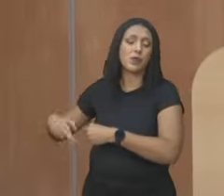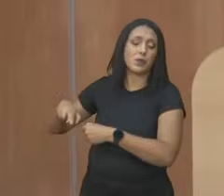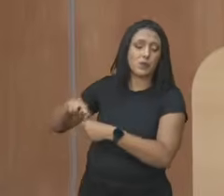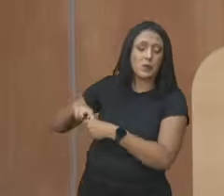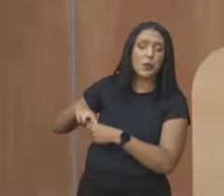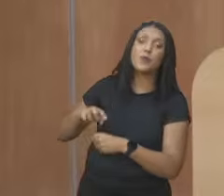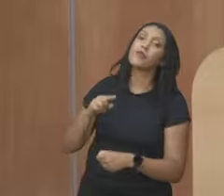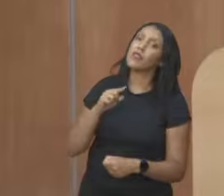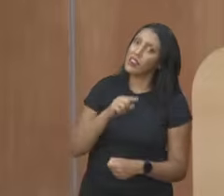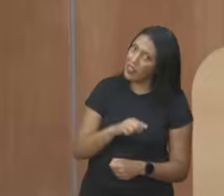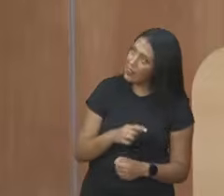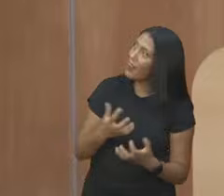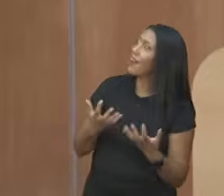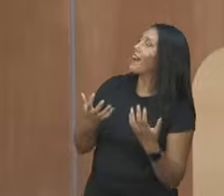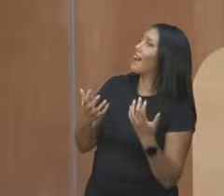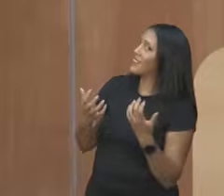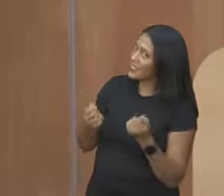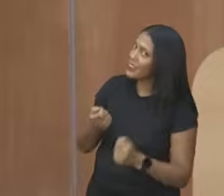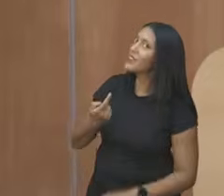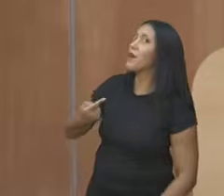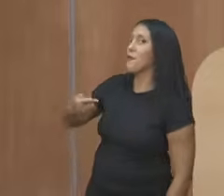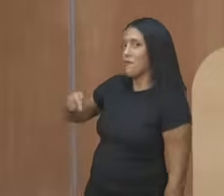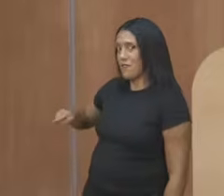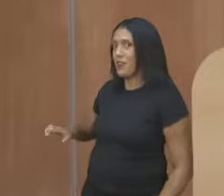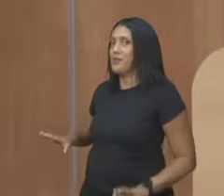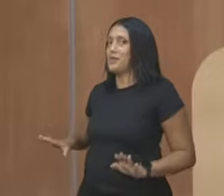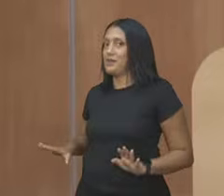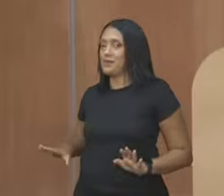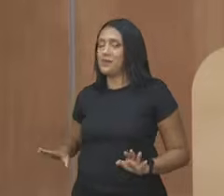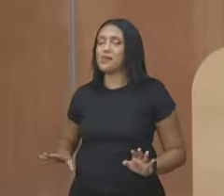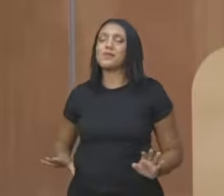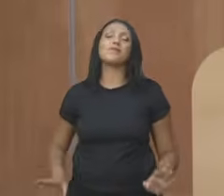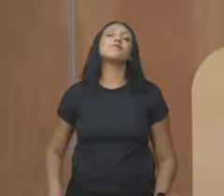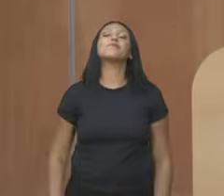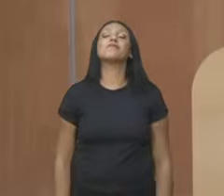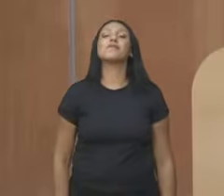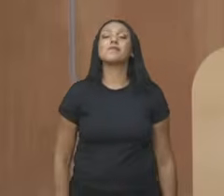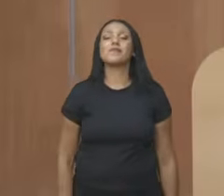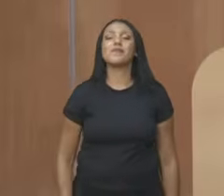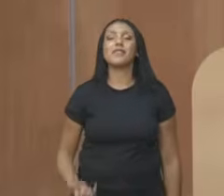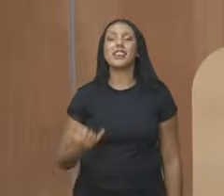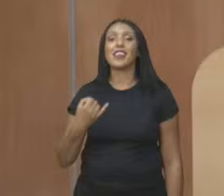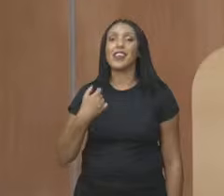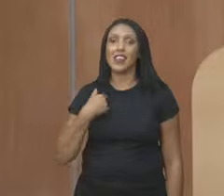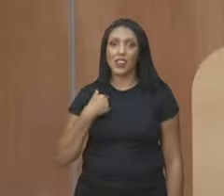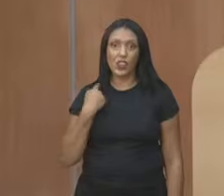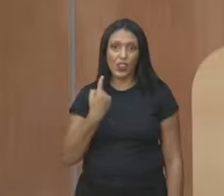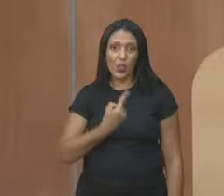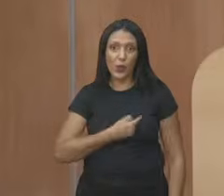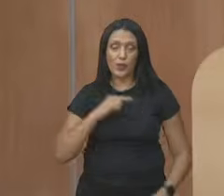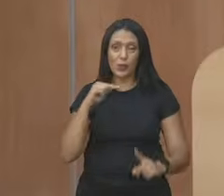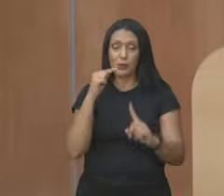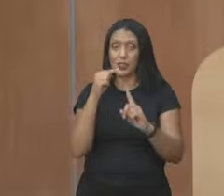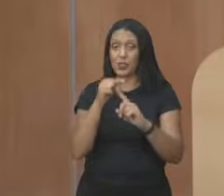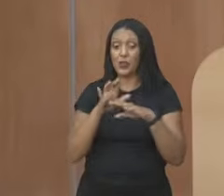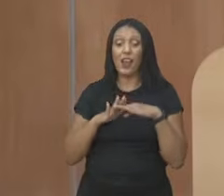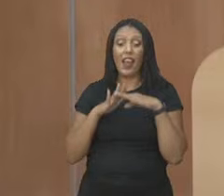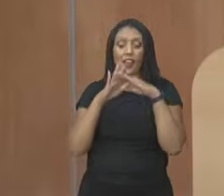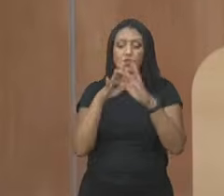também. Mas nós estamos aí para ajudar o povo. Se cada entidade aqui da cidade de